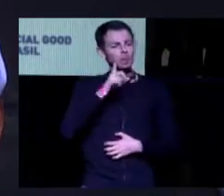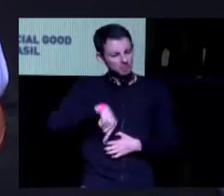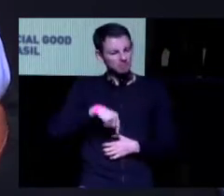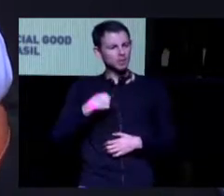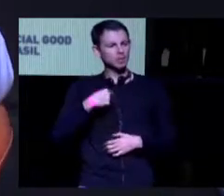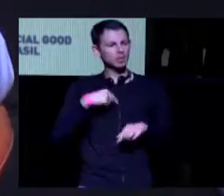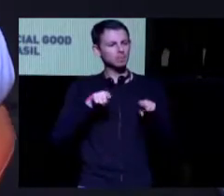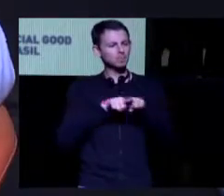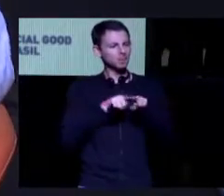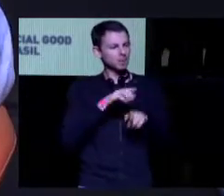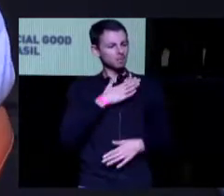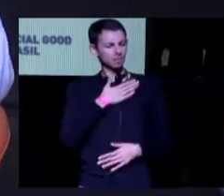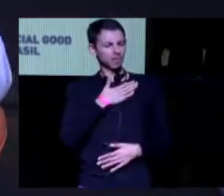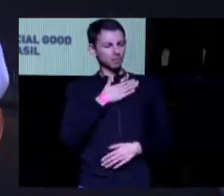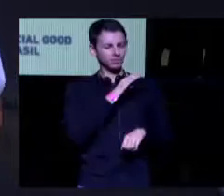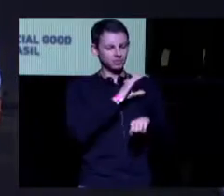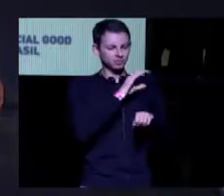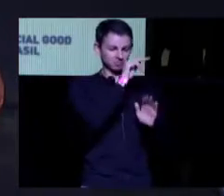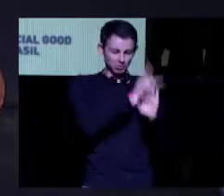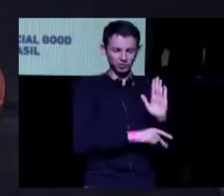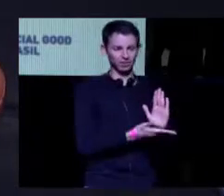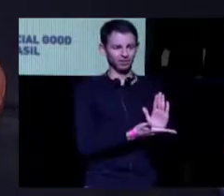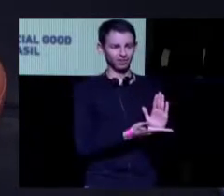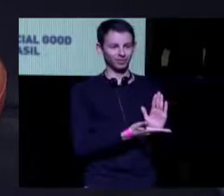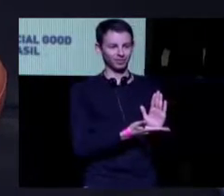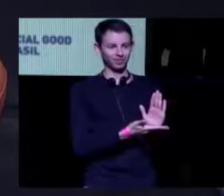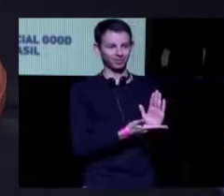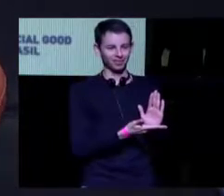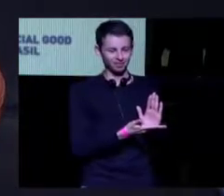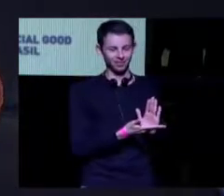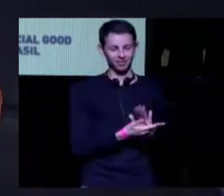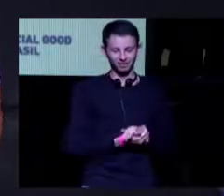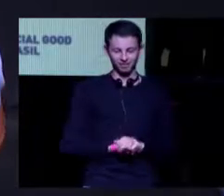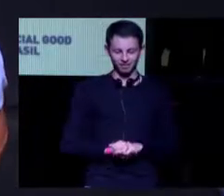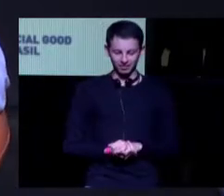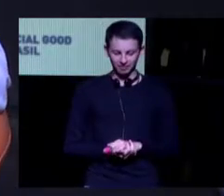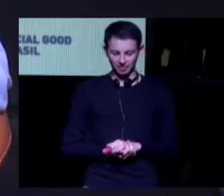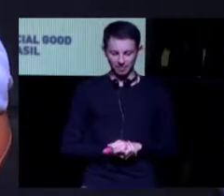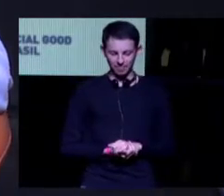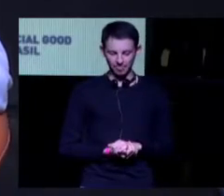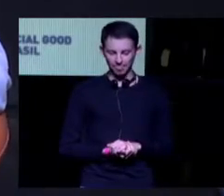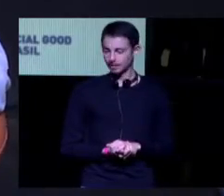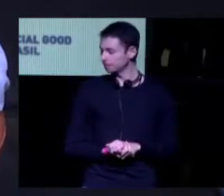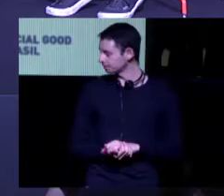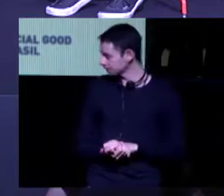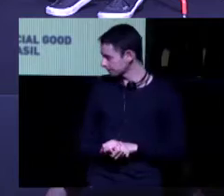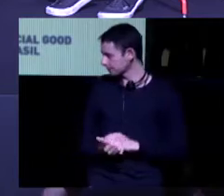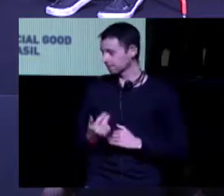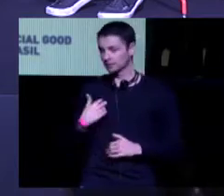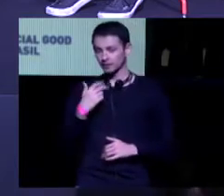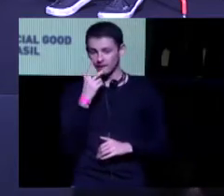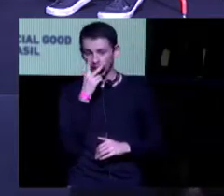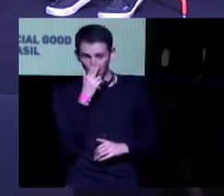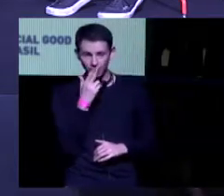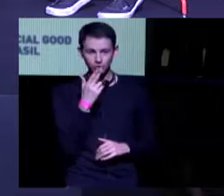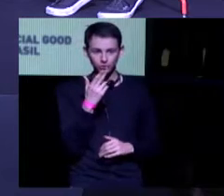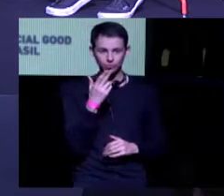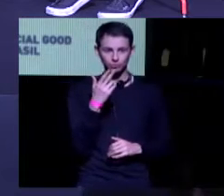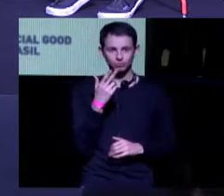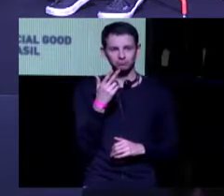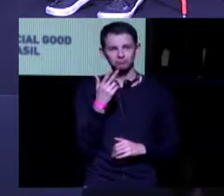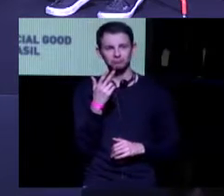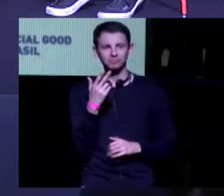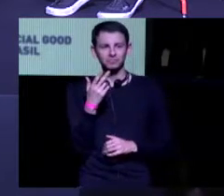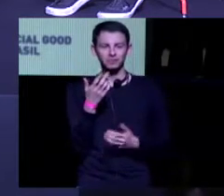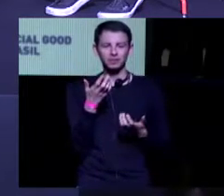todas as turmas do Abraço Cultural, que é um projeto que continua até hoje. Eu acho que dentro dessa lógica de compartilhar um pouco... Eu não